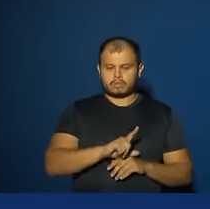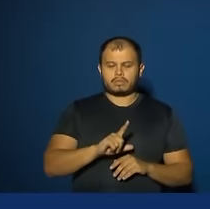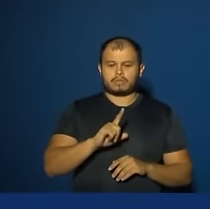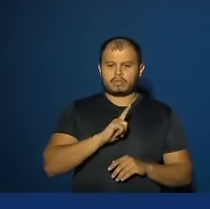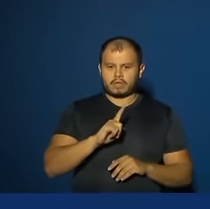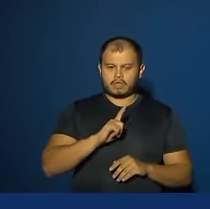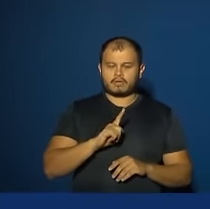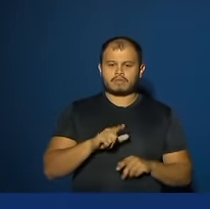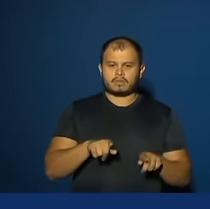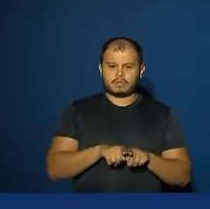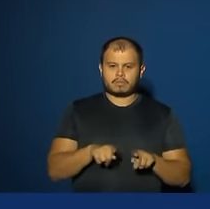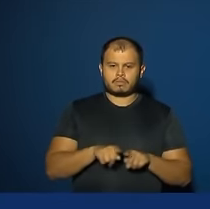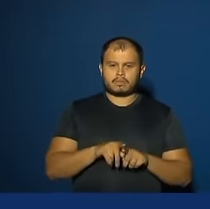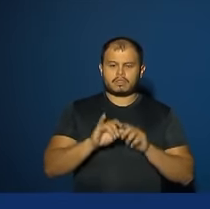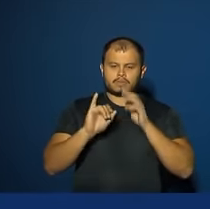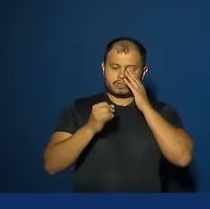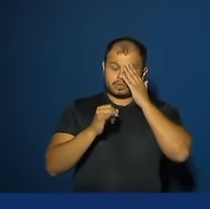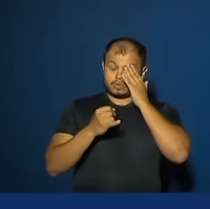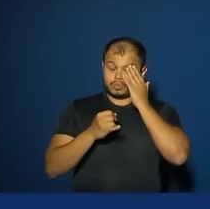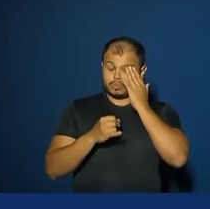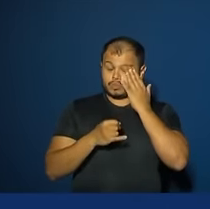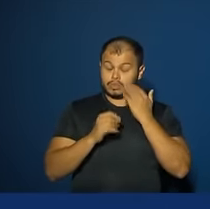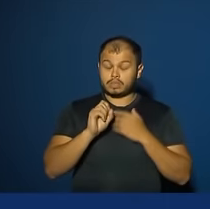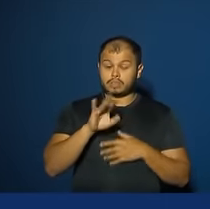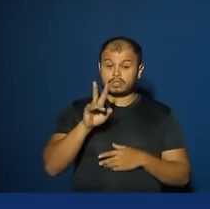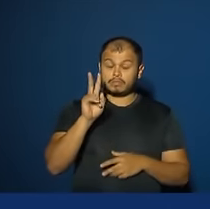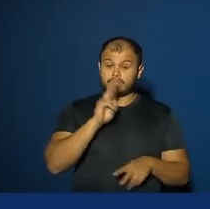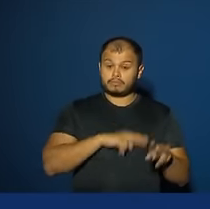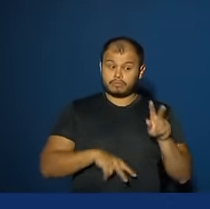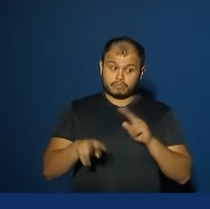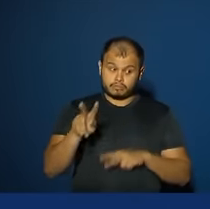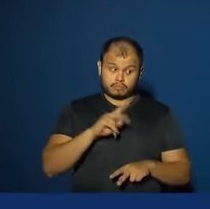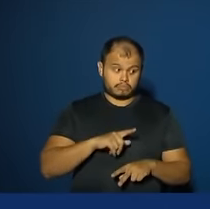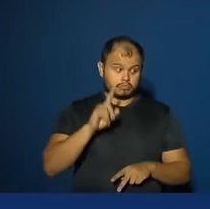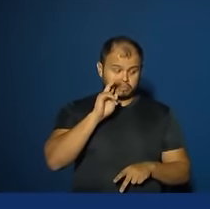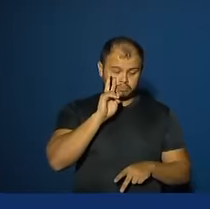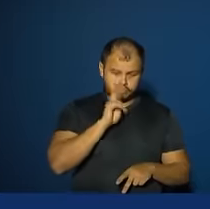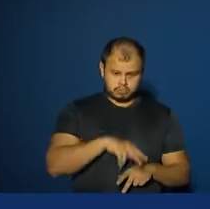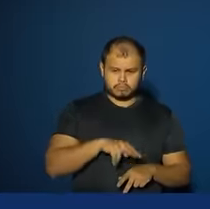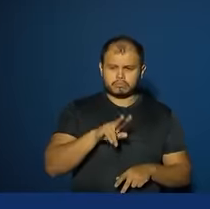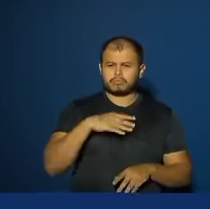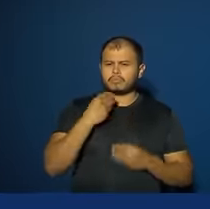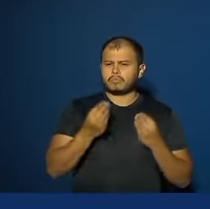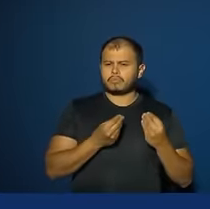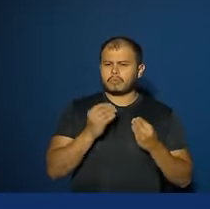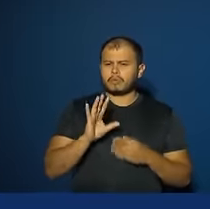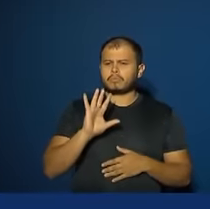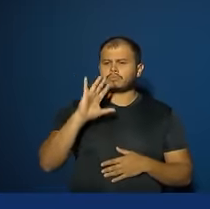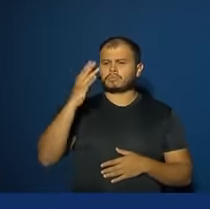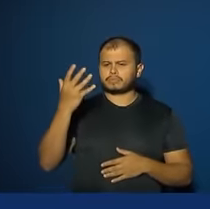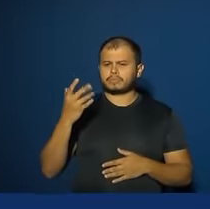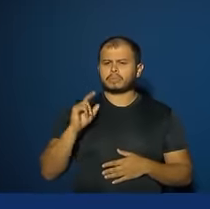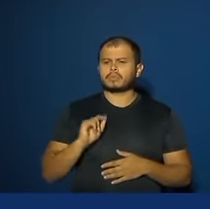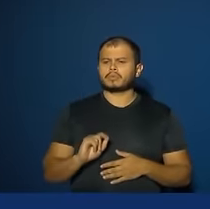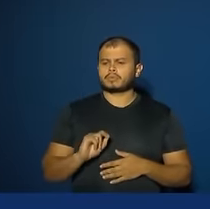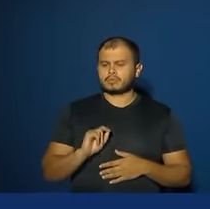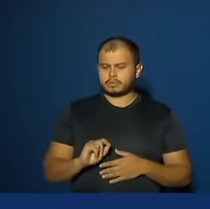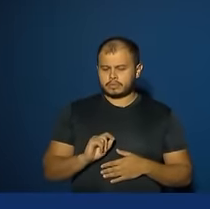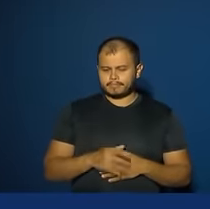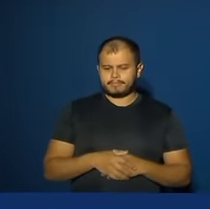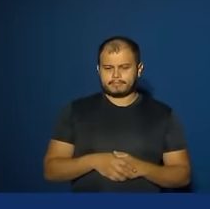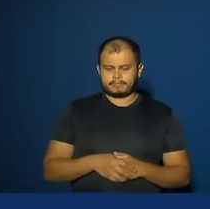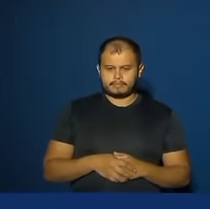juros real também subiu. E quando a gente olha, o que a consequência disso é que, bom,